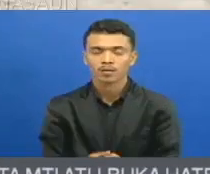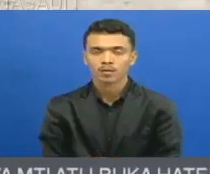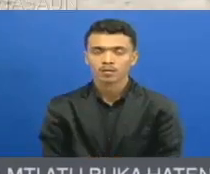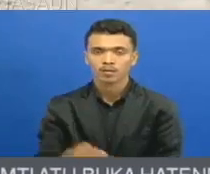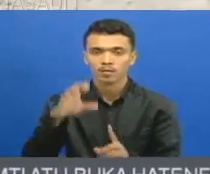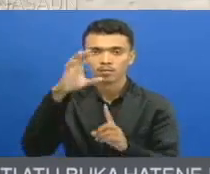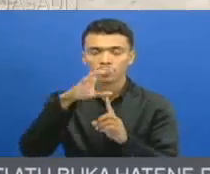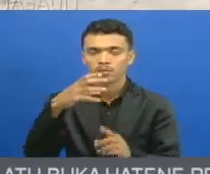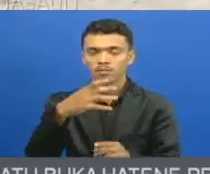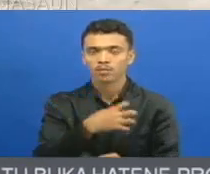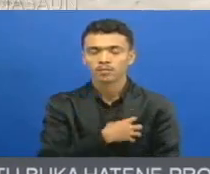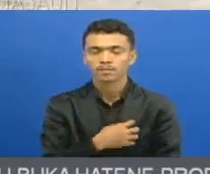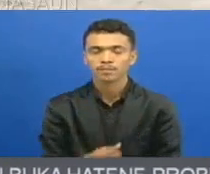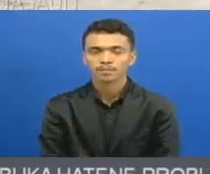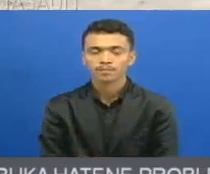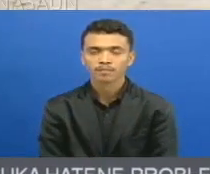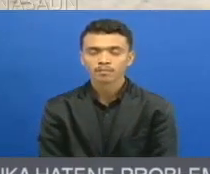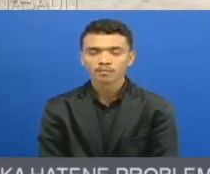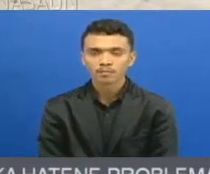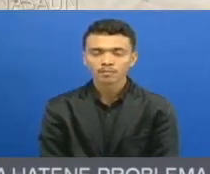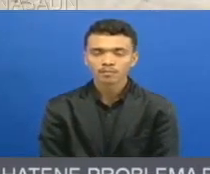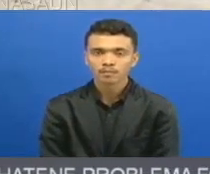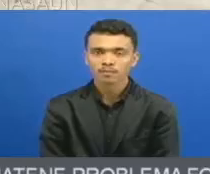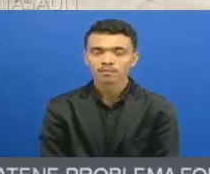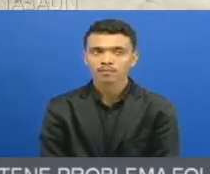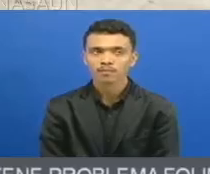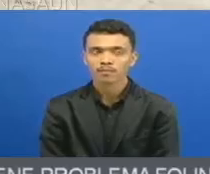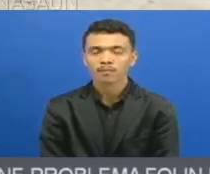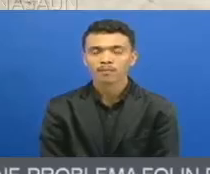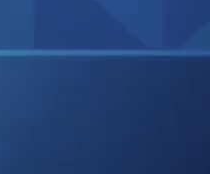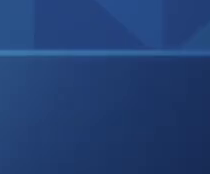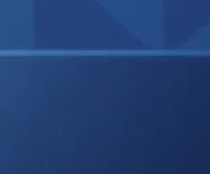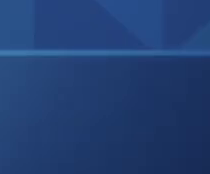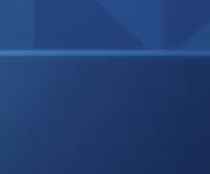Comando PNTL. Husi Município Aileu, Tomé Fernandes, RTTL.